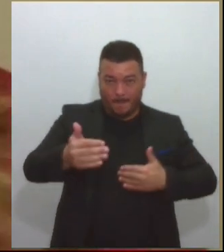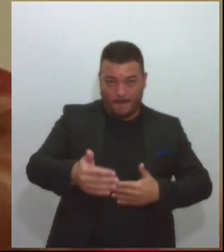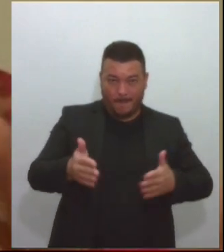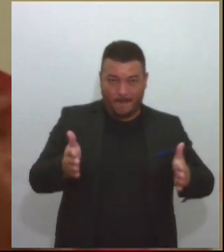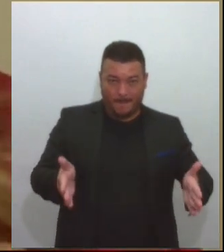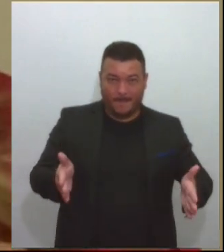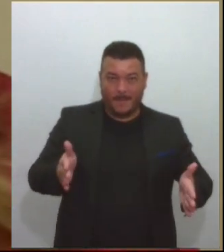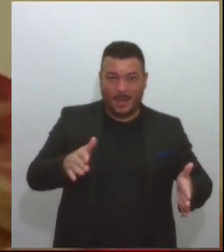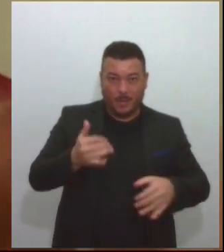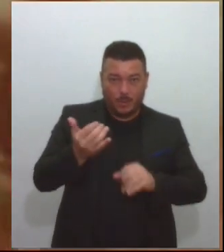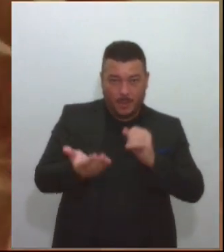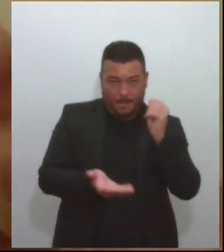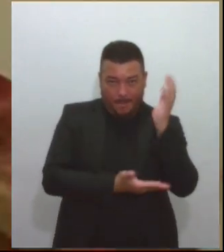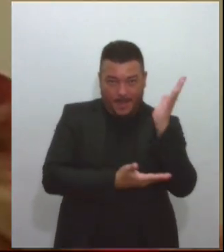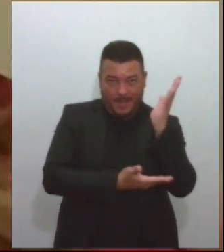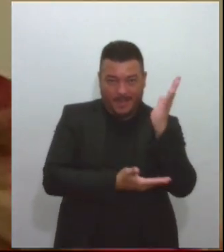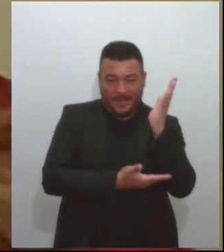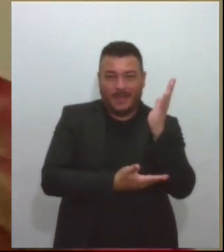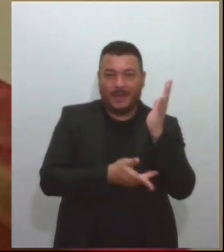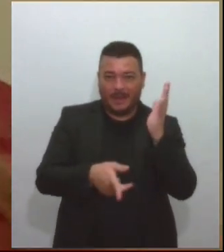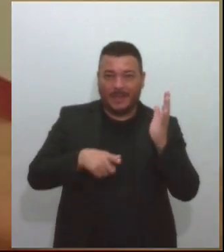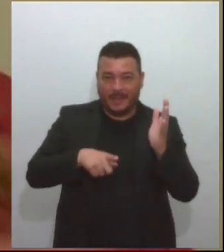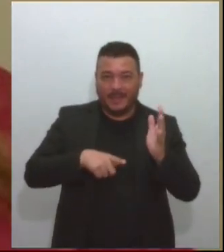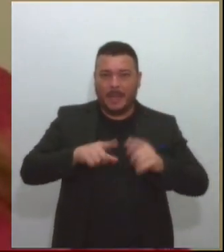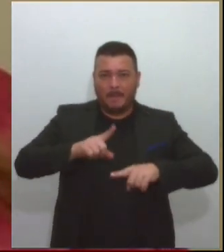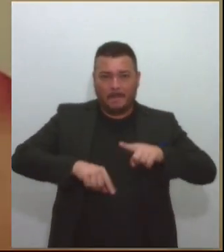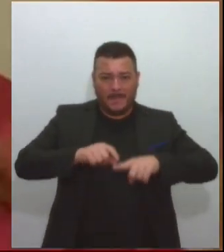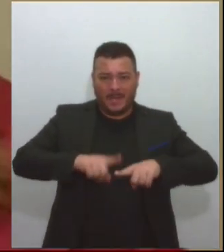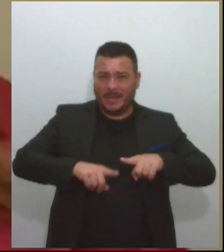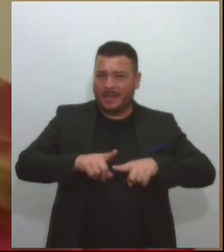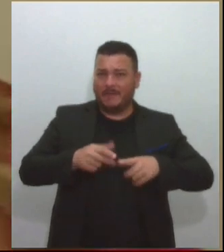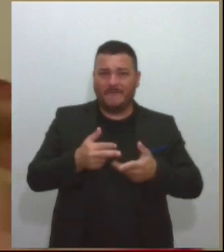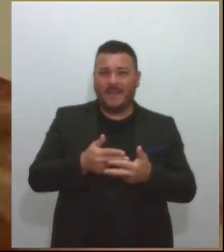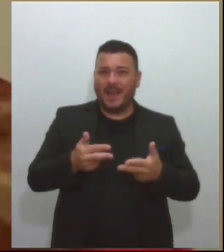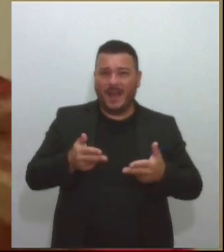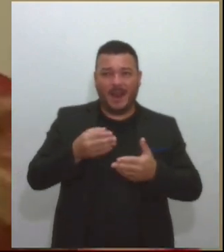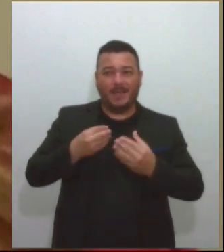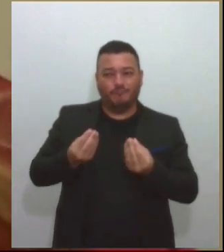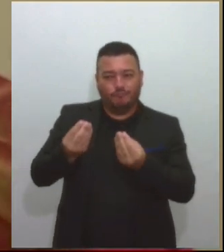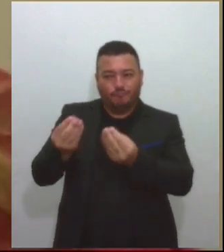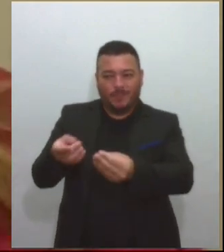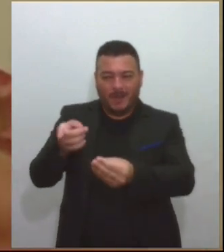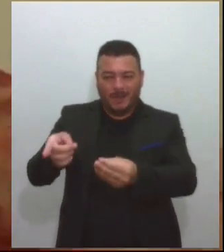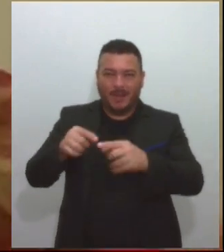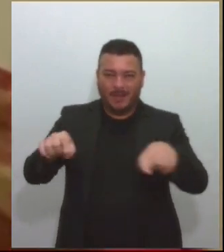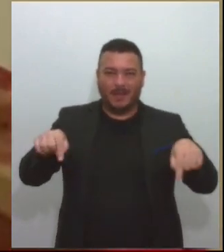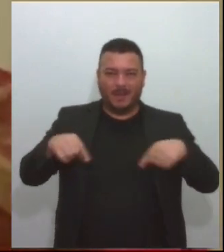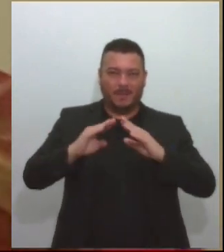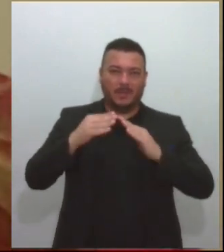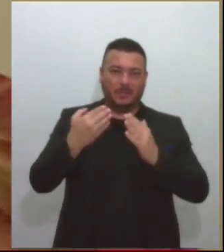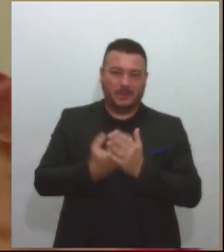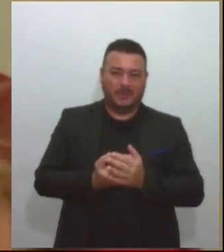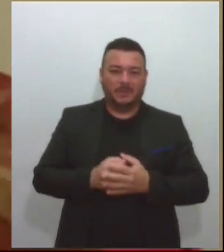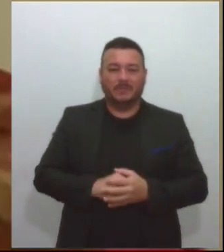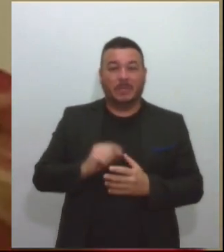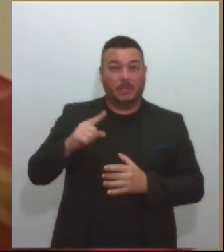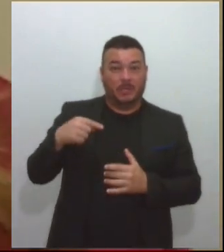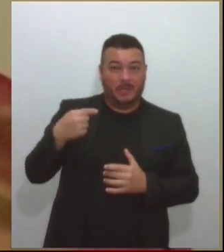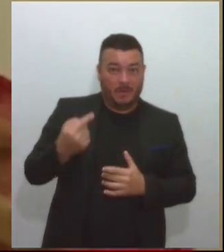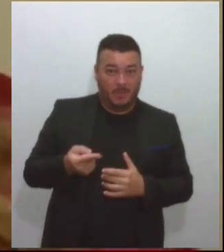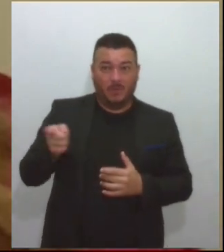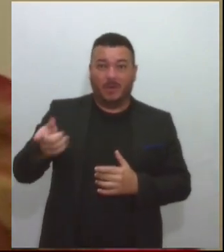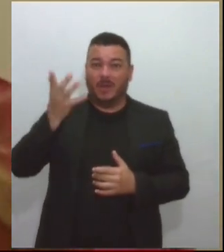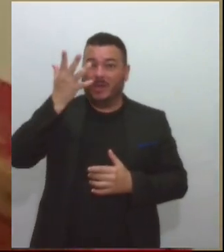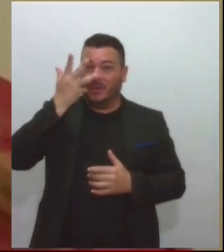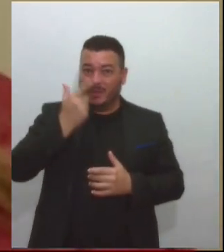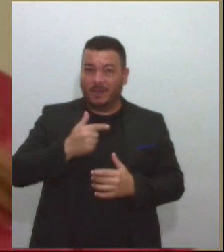vai deixar com esse material em todas as escolas, porque mesmo depois desses momentos, as crianças também terão acesso